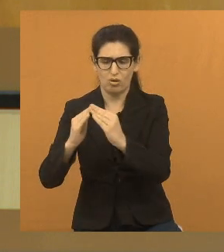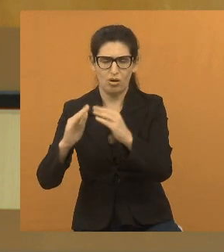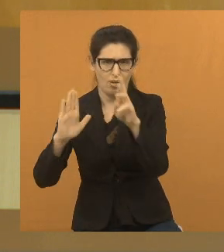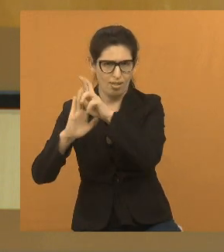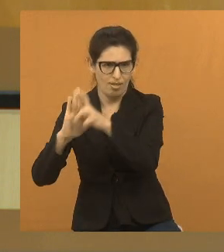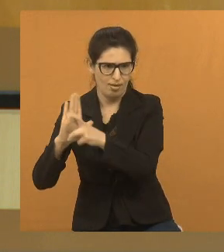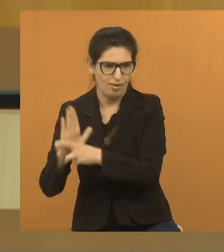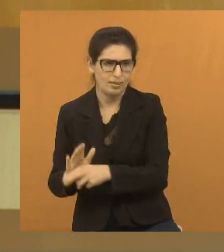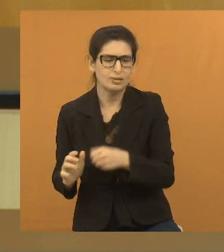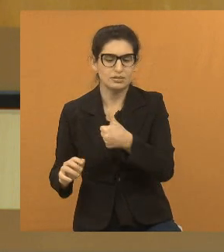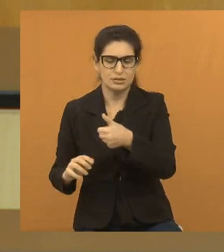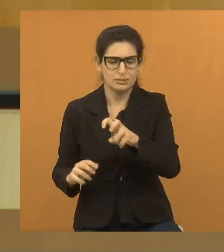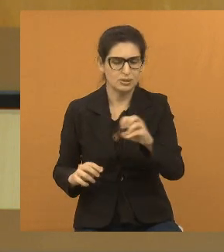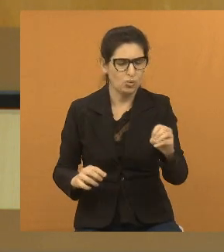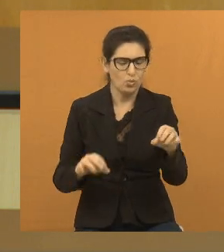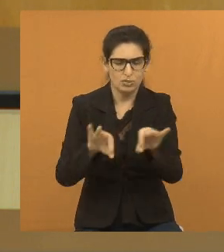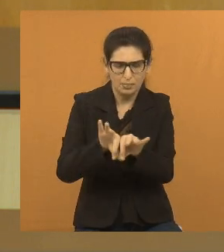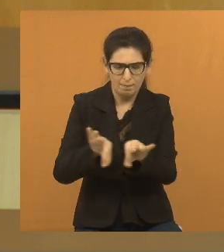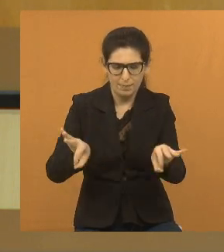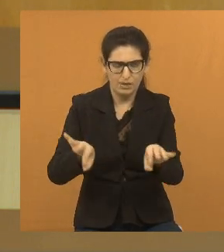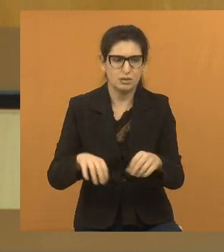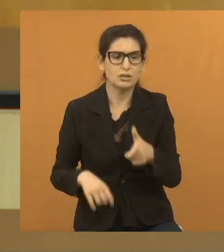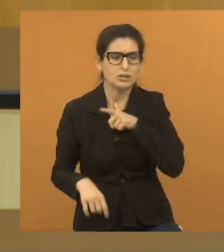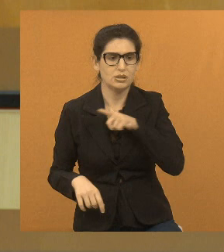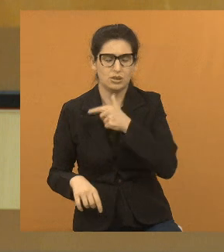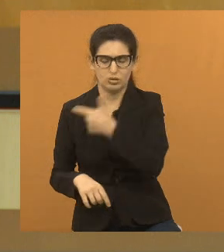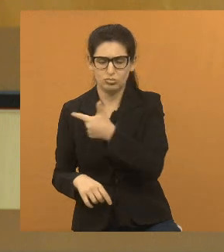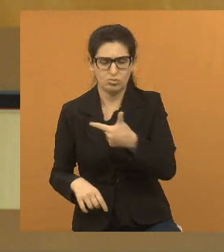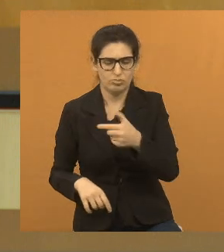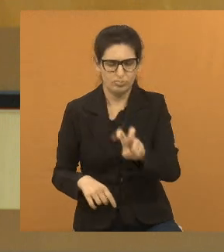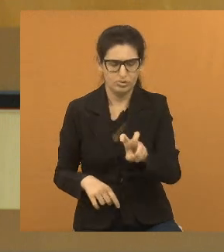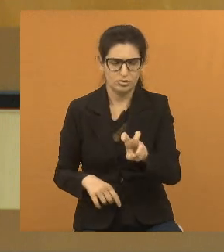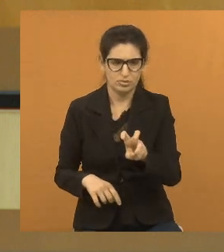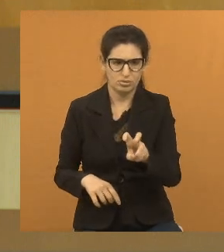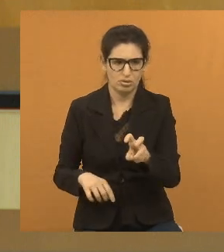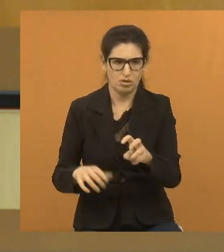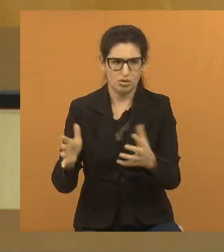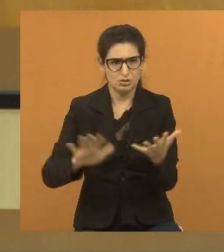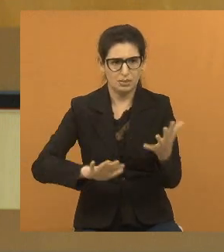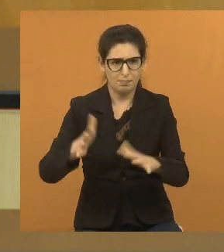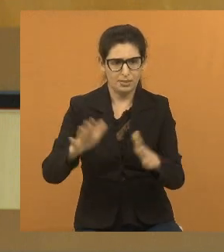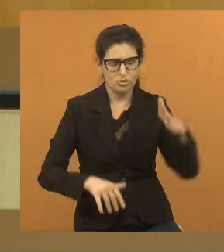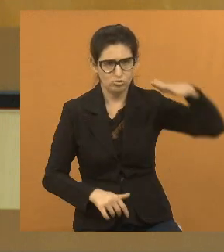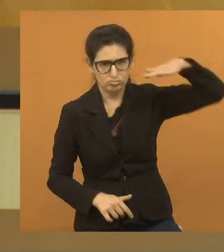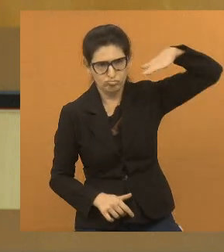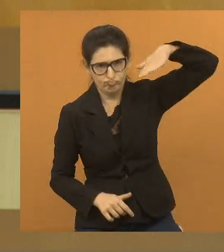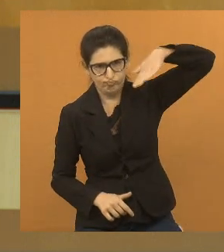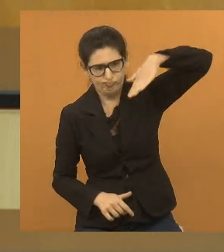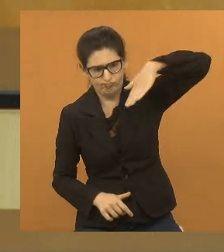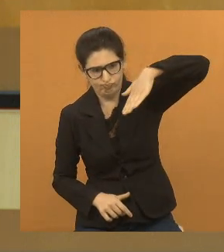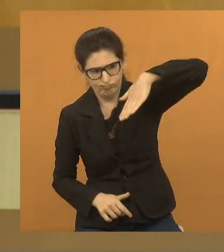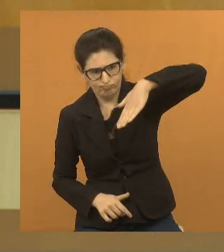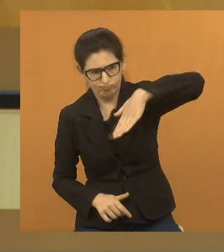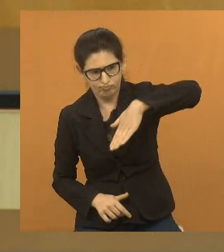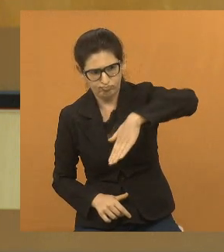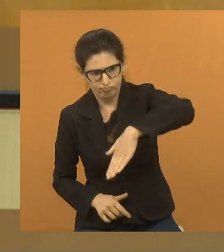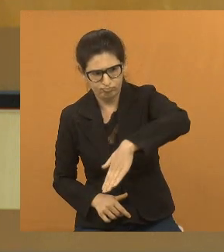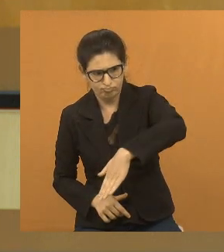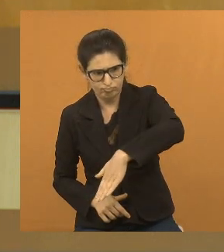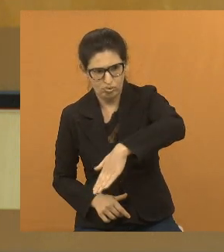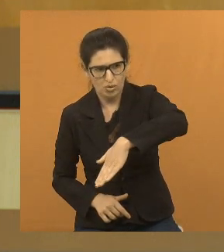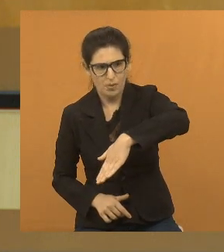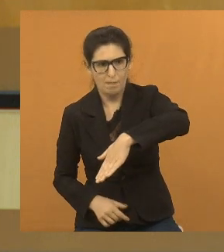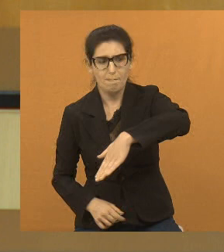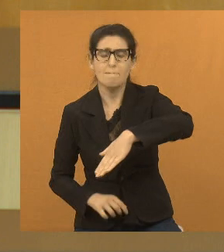município, 150 metros, tenho 225, dependendo da declividade, porém,